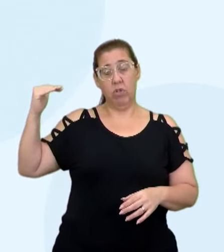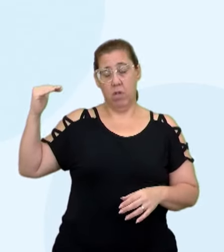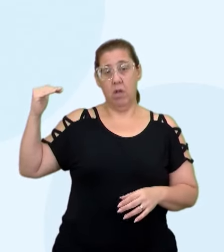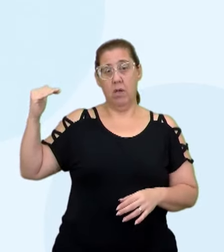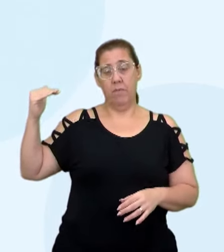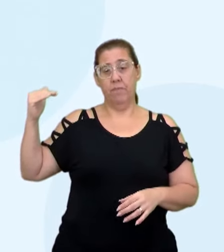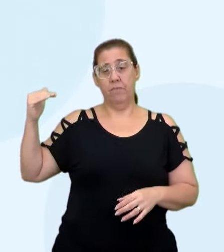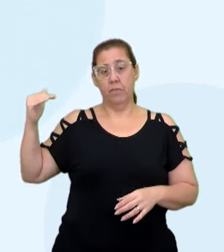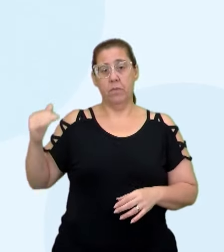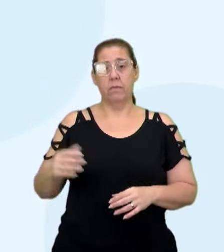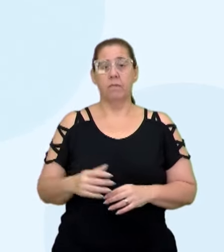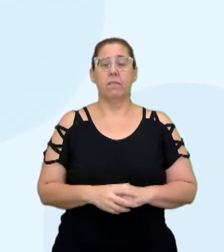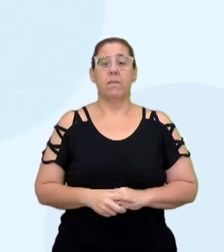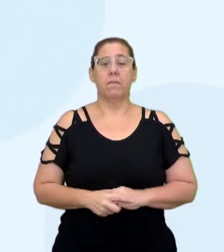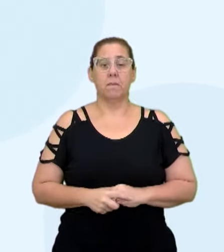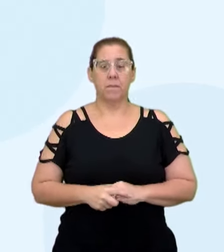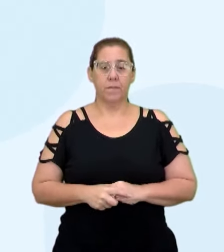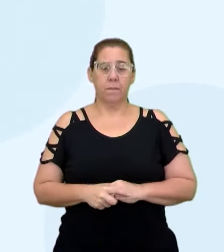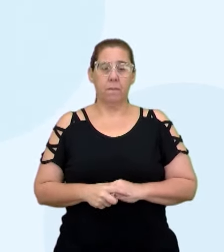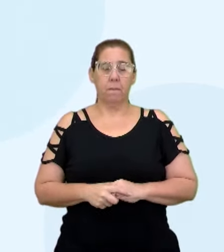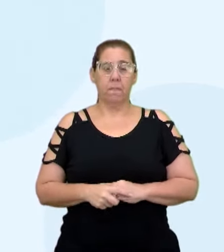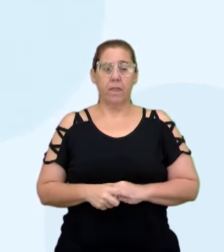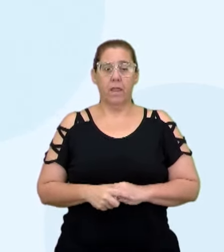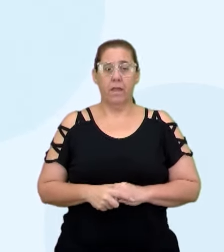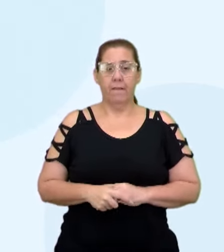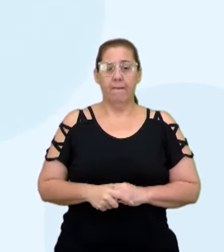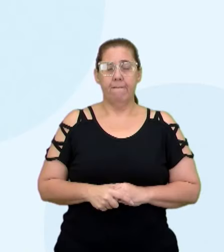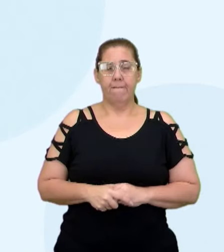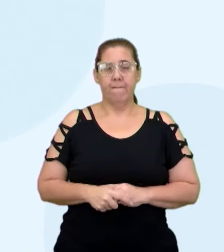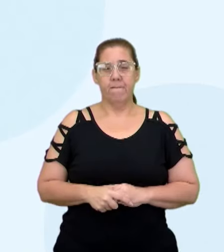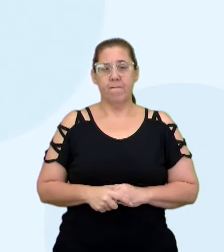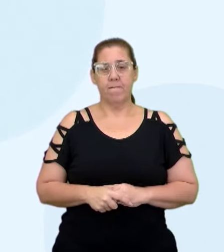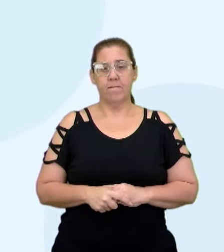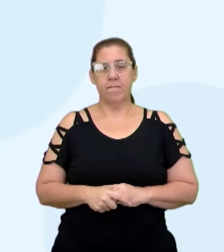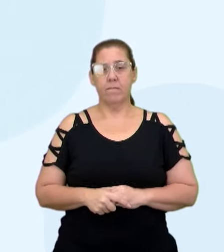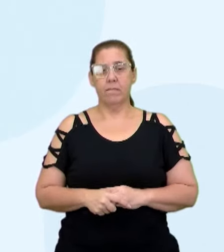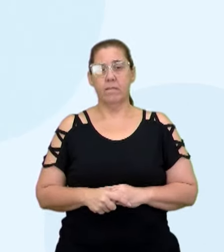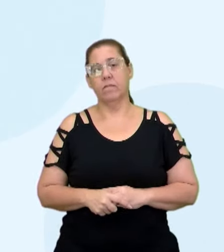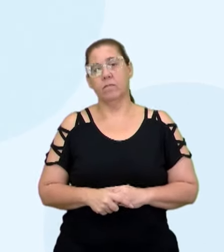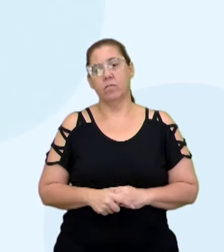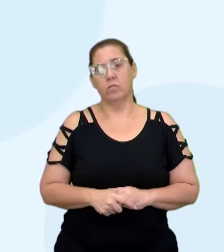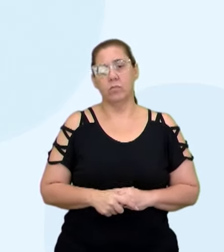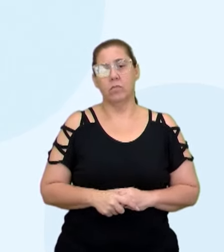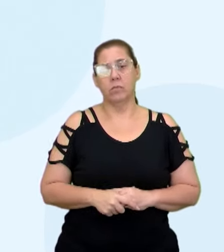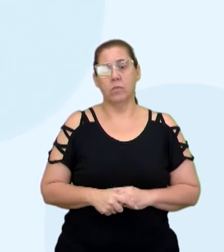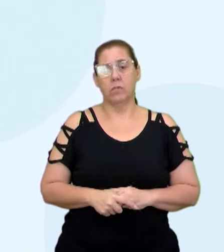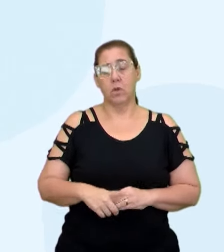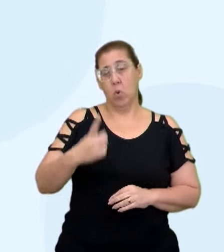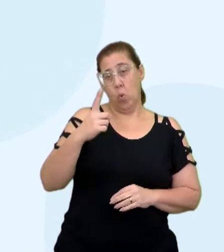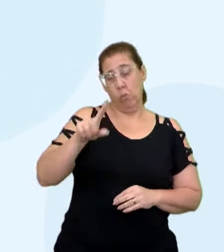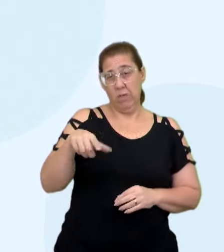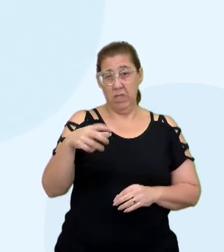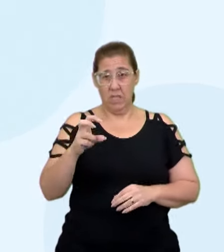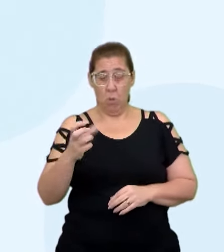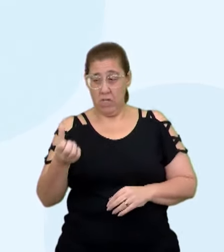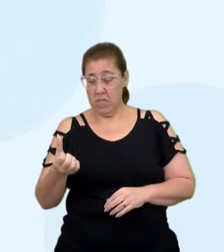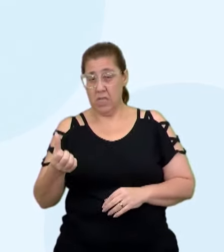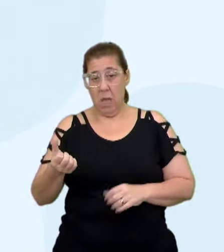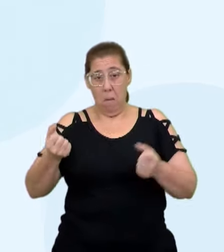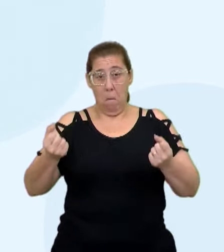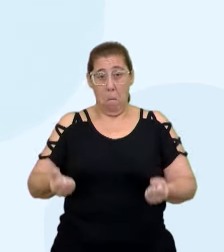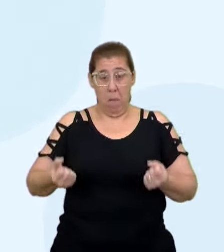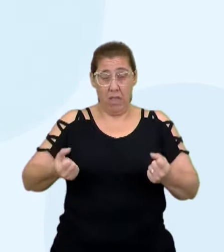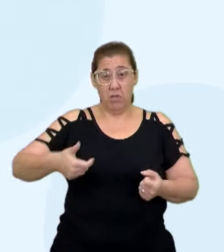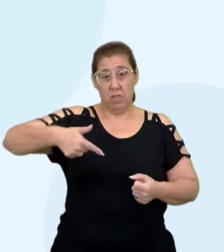é um pouco mais alta do que eu, pouca coisa, viu? Quase nada. Quase nada, exato. Mas ela tem aí, olha, 1,56 m e ela tá pesando